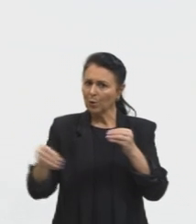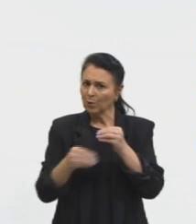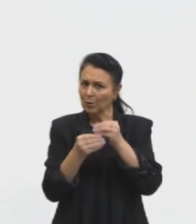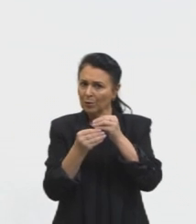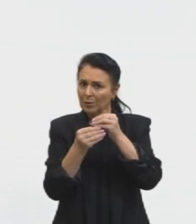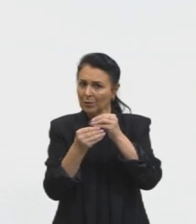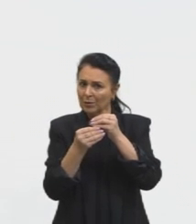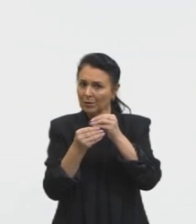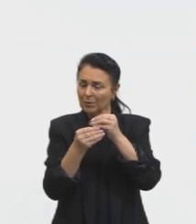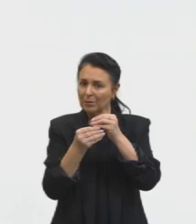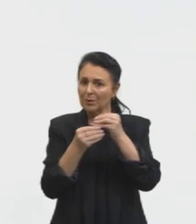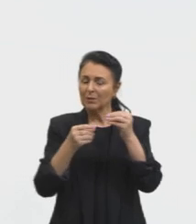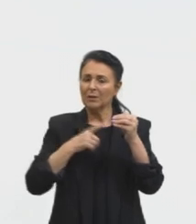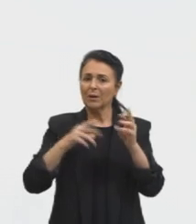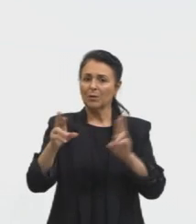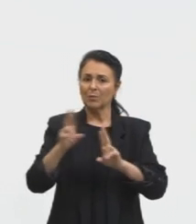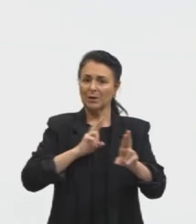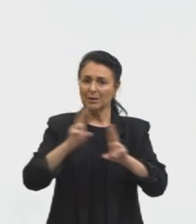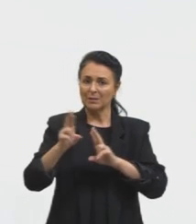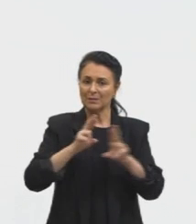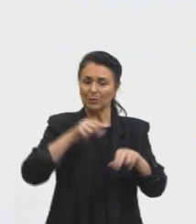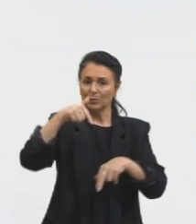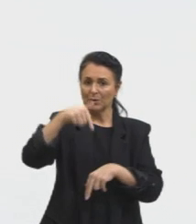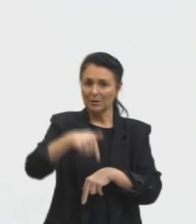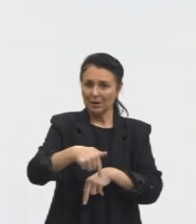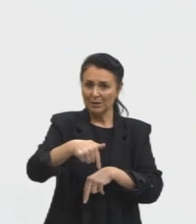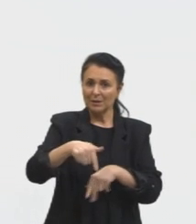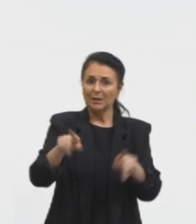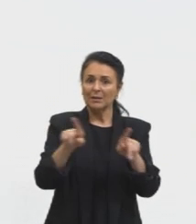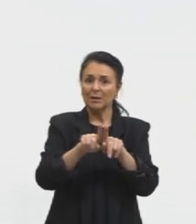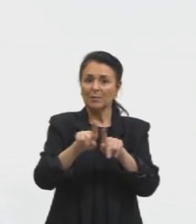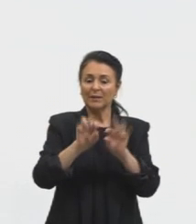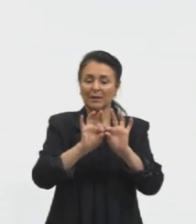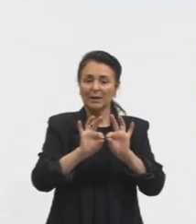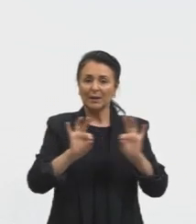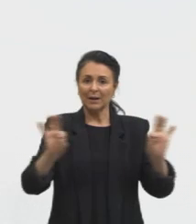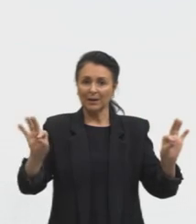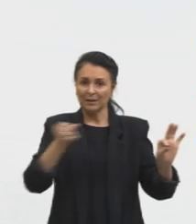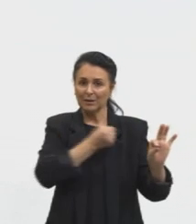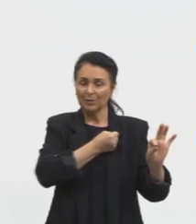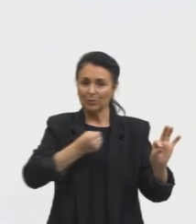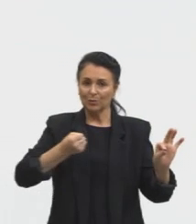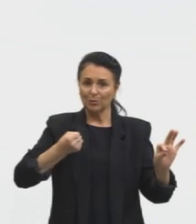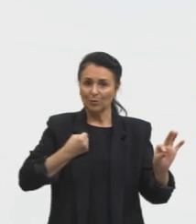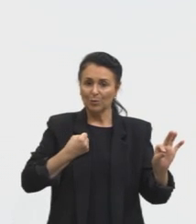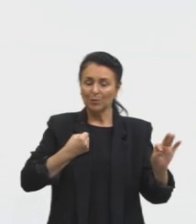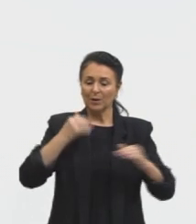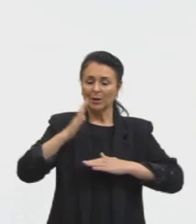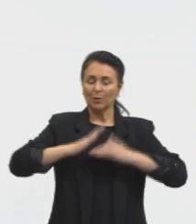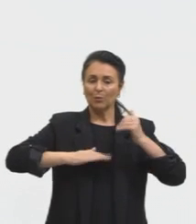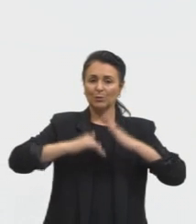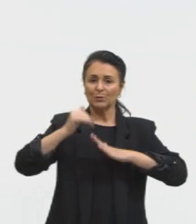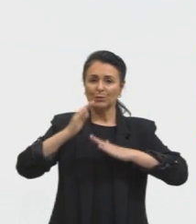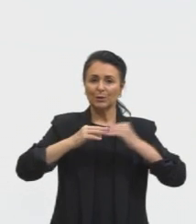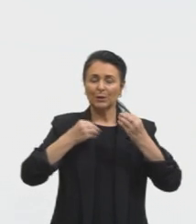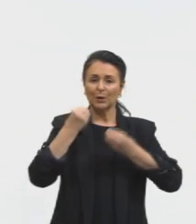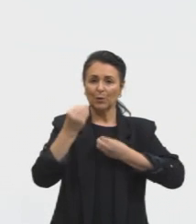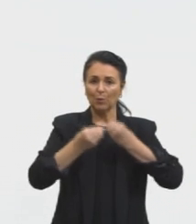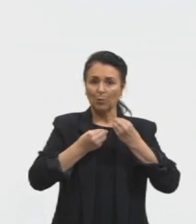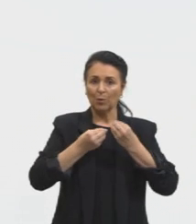uma relação feita entre o conjunto dos números reais e a reta numérica como eu citei aqui que é construída da seguinte maneira